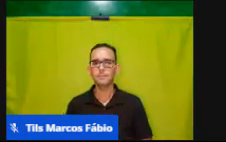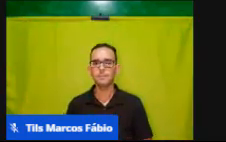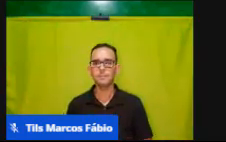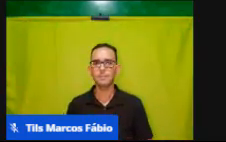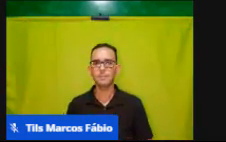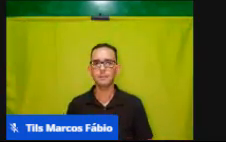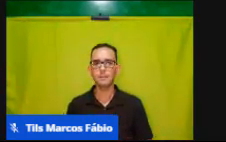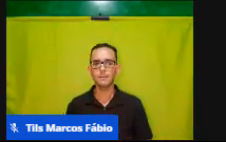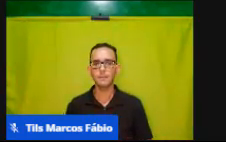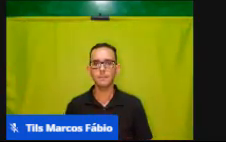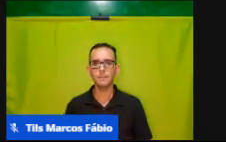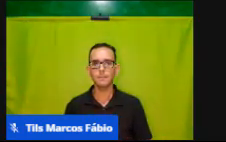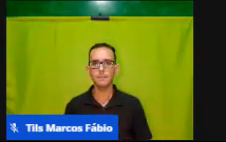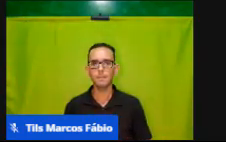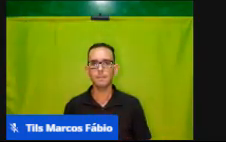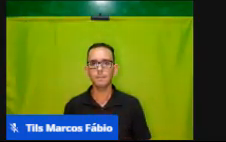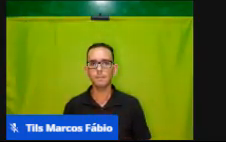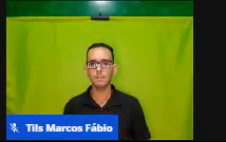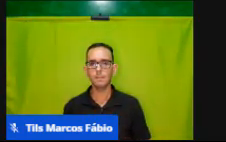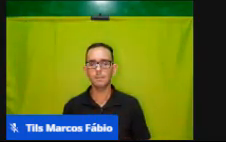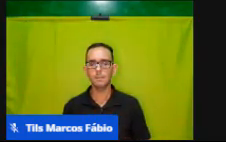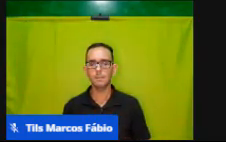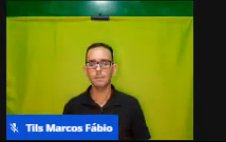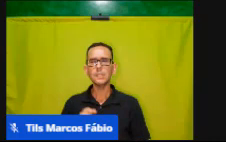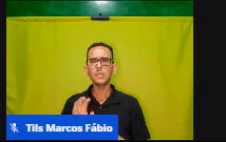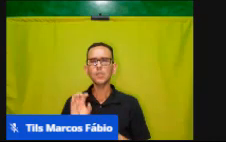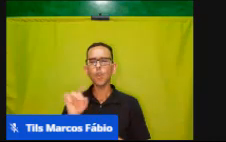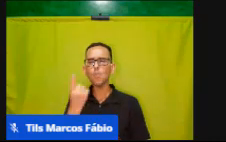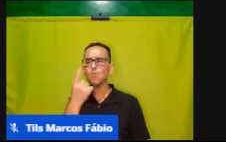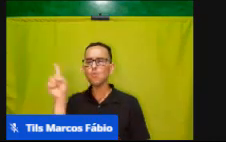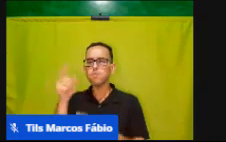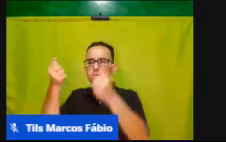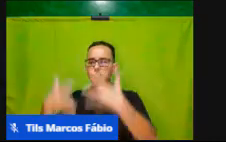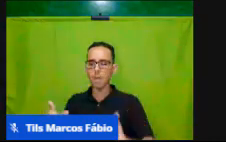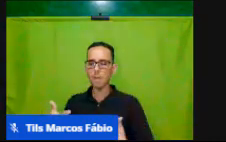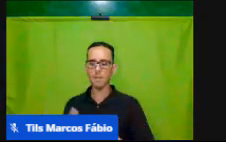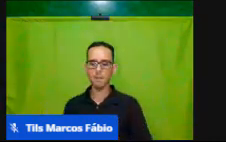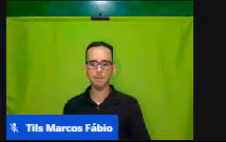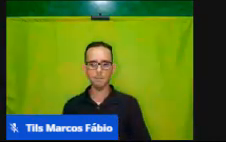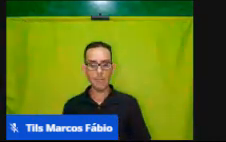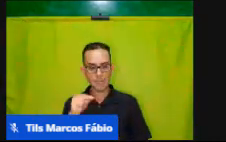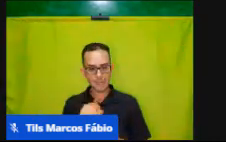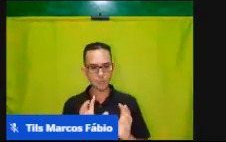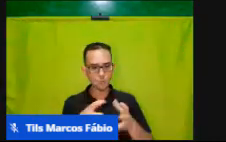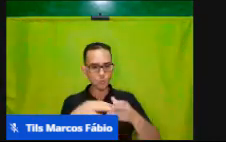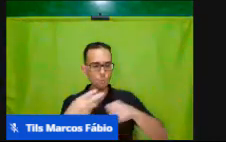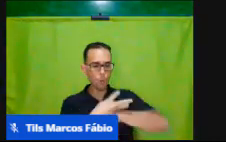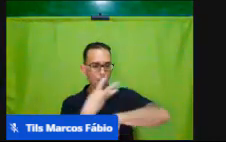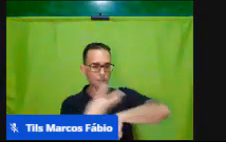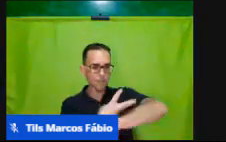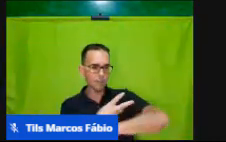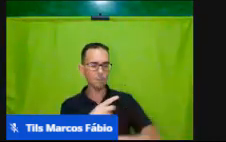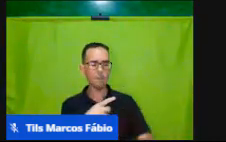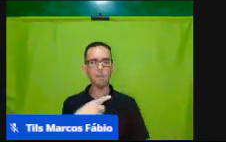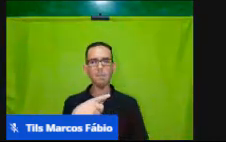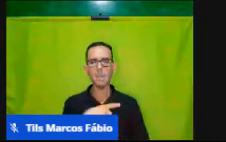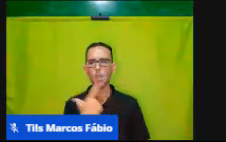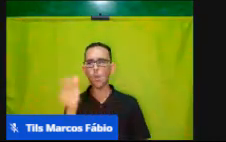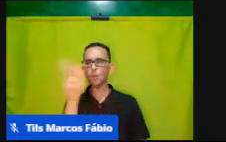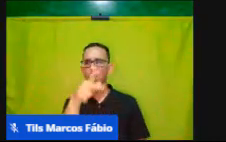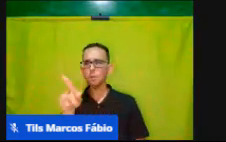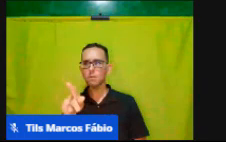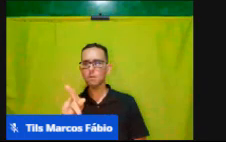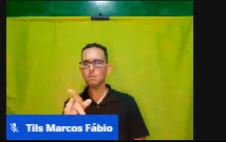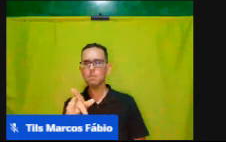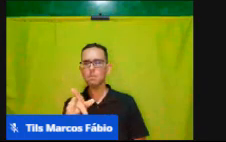Bacana, Elton. Só um comentário. Você falou que nesse grupo de WhatsApp teve um professor que falou que o aluno conseguiu fazer.